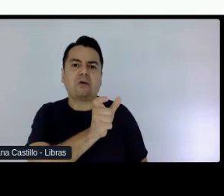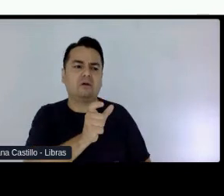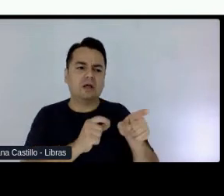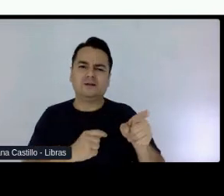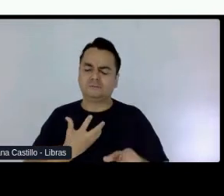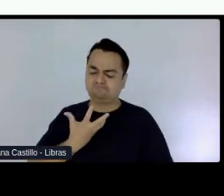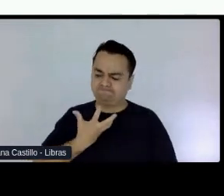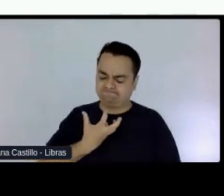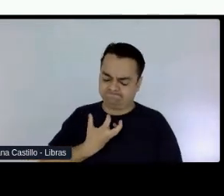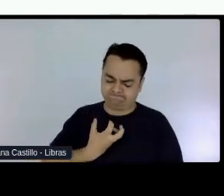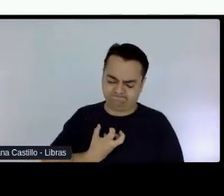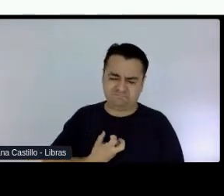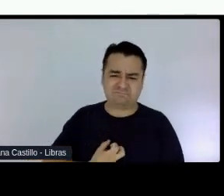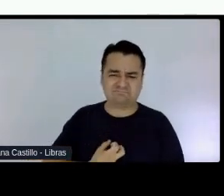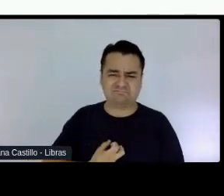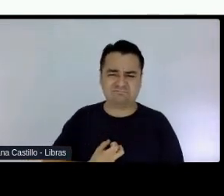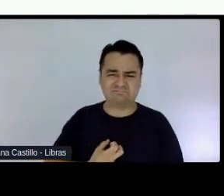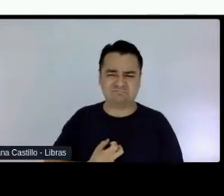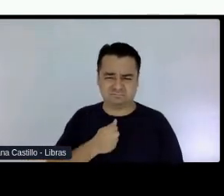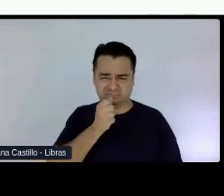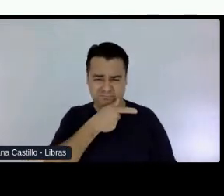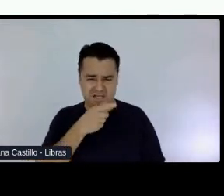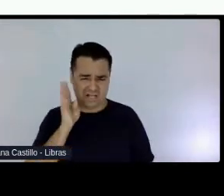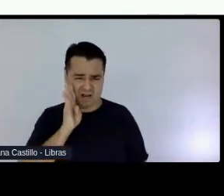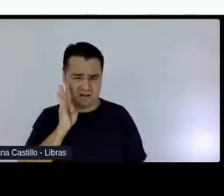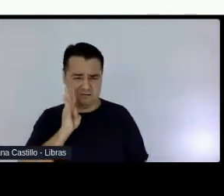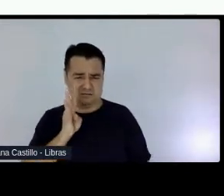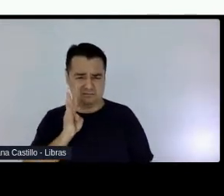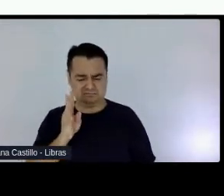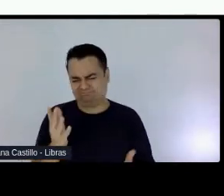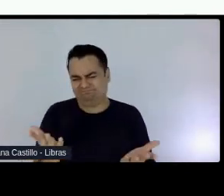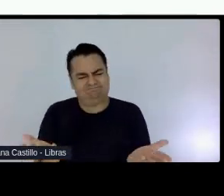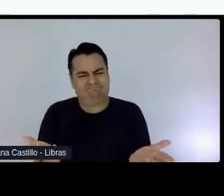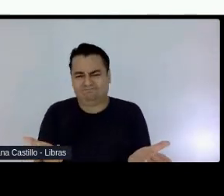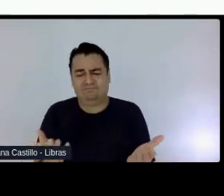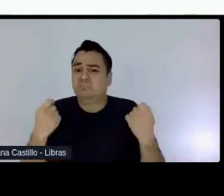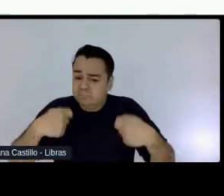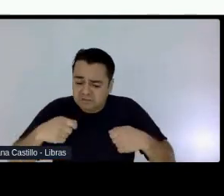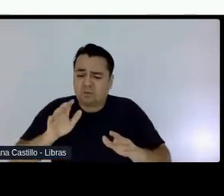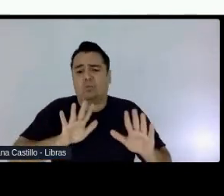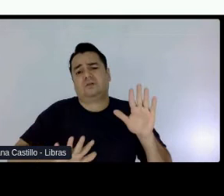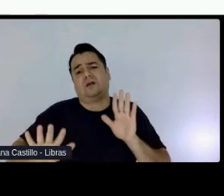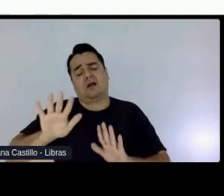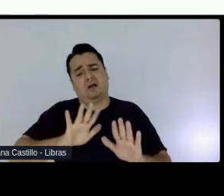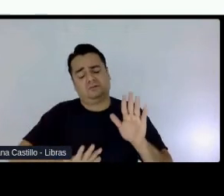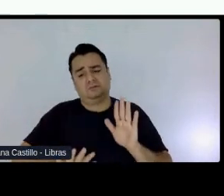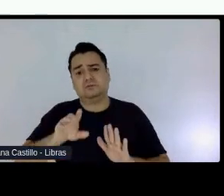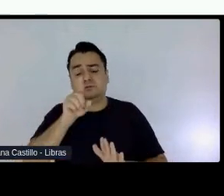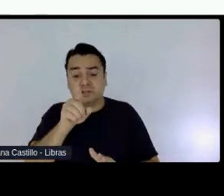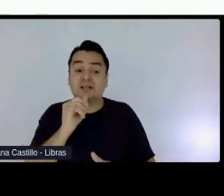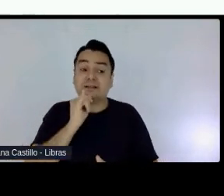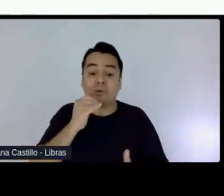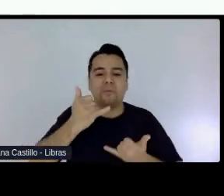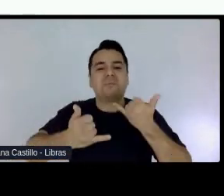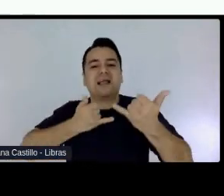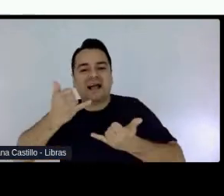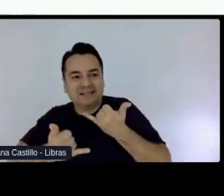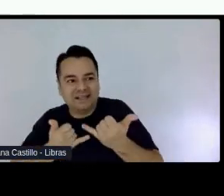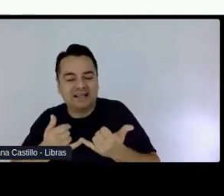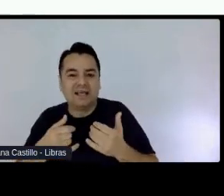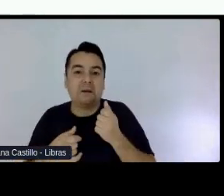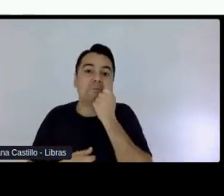piada. Então, em vários termos, né? A gente tem que ter o cuidado quando a gente está fazendo uma brincadeira, quando a gente